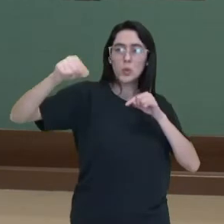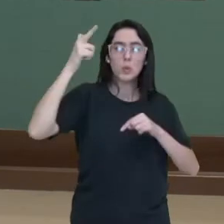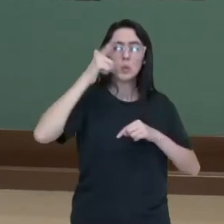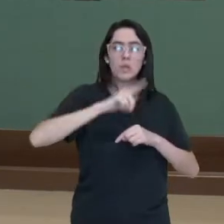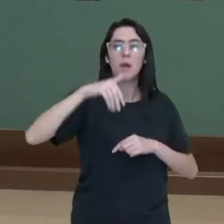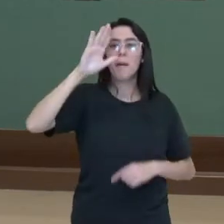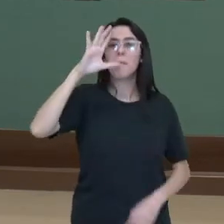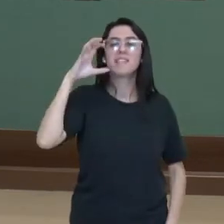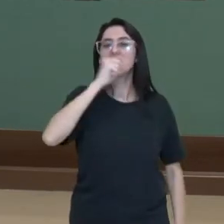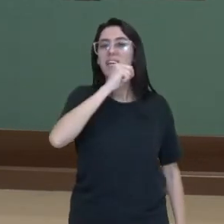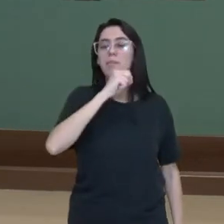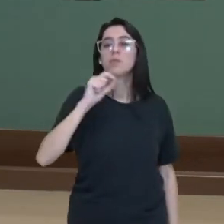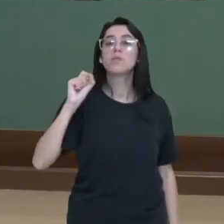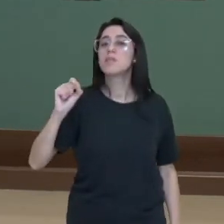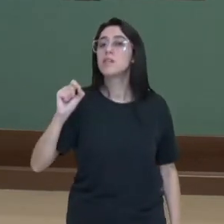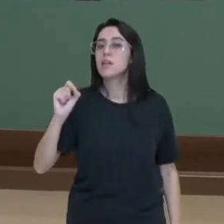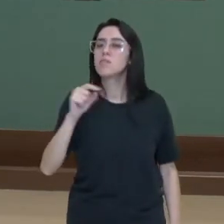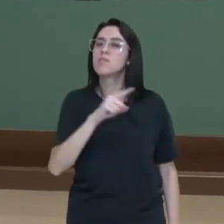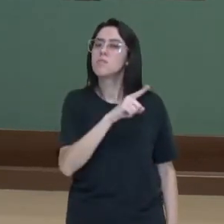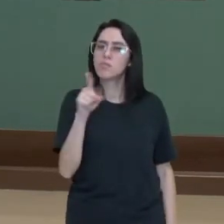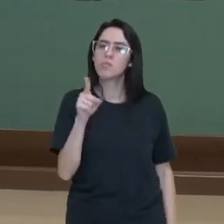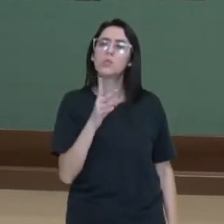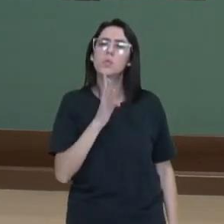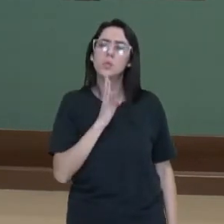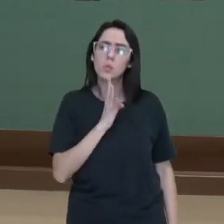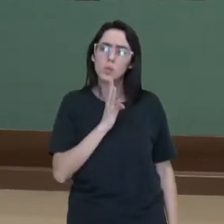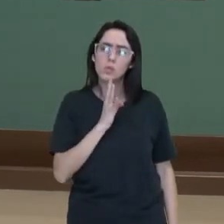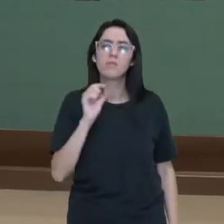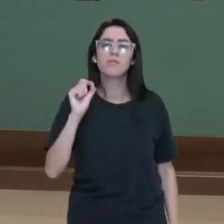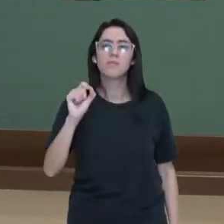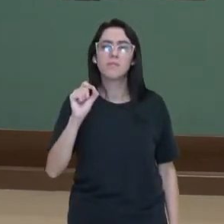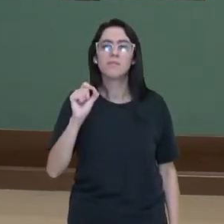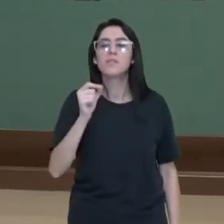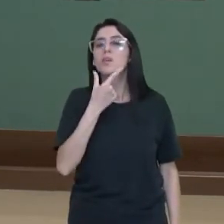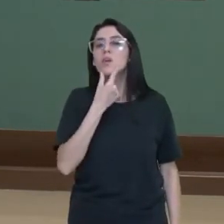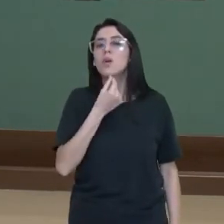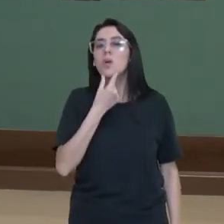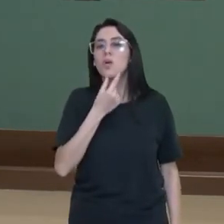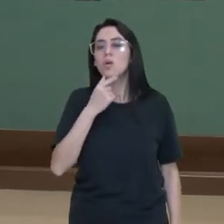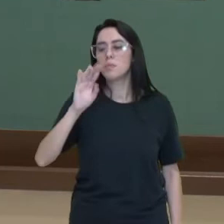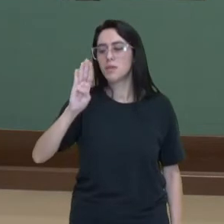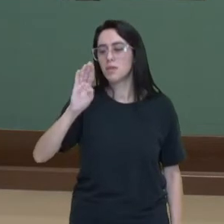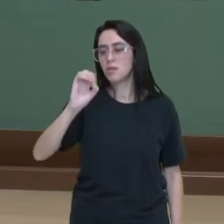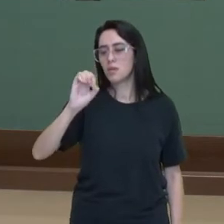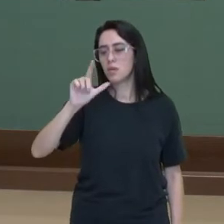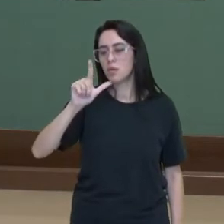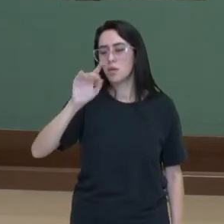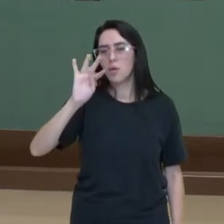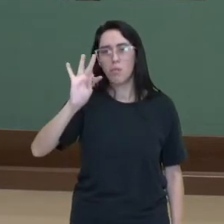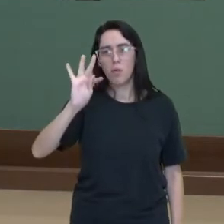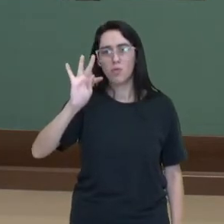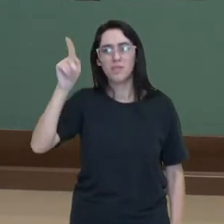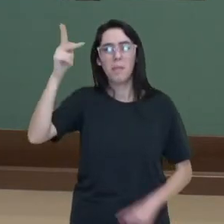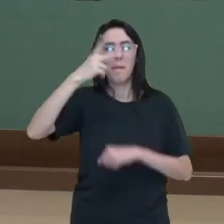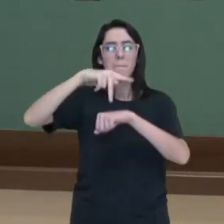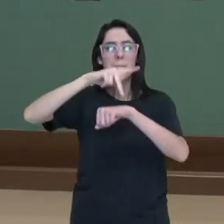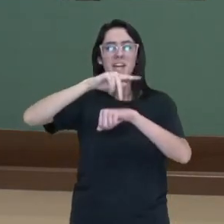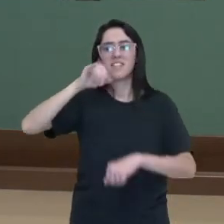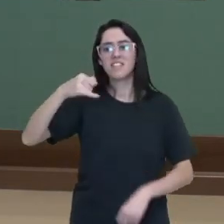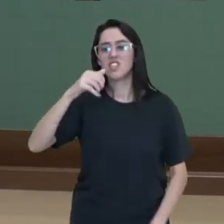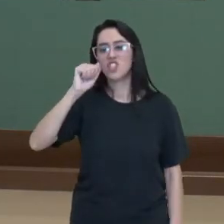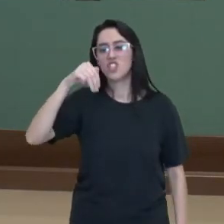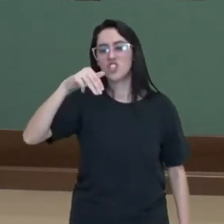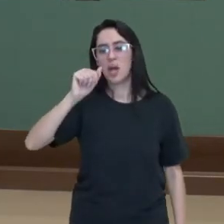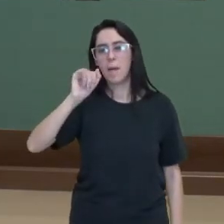Que é, vocês devem conhecer, já ouviram falar, o jamaicano Usain Bolt, que conseguiu baixar,